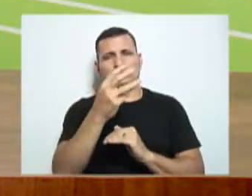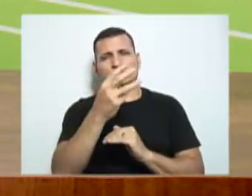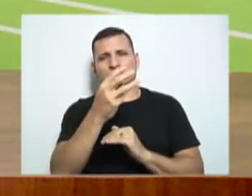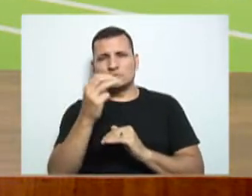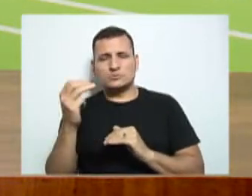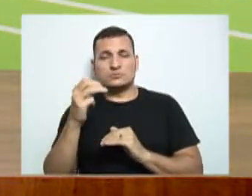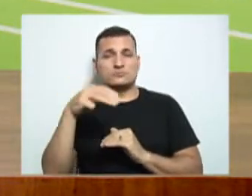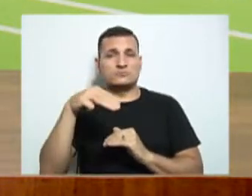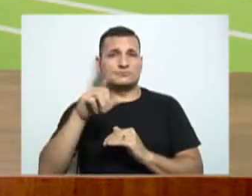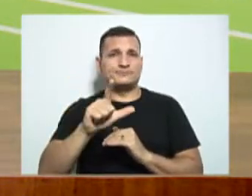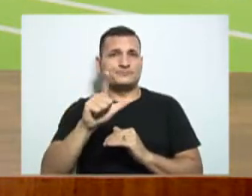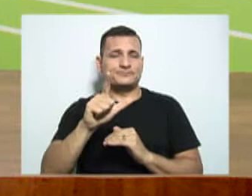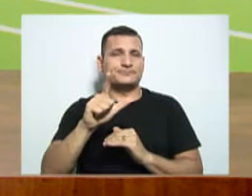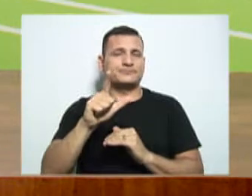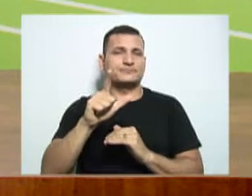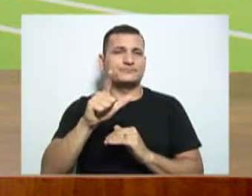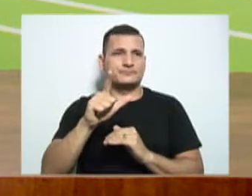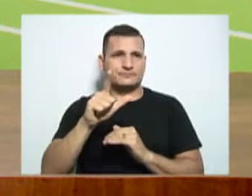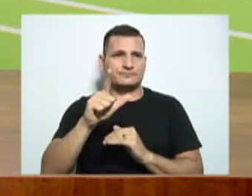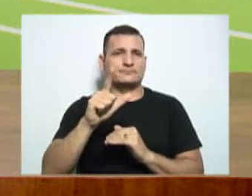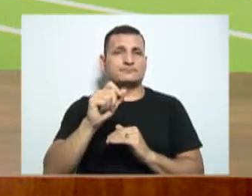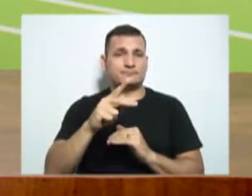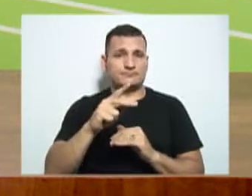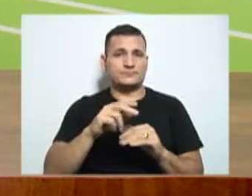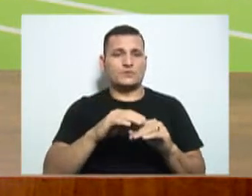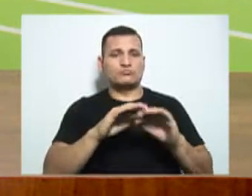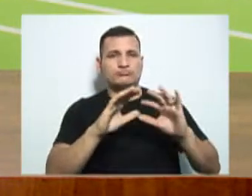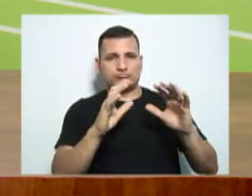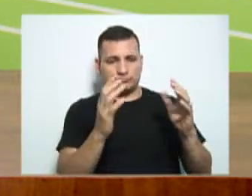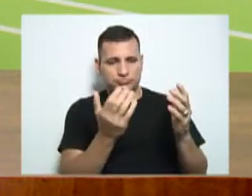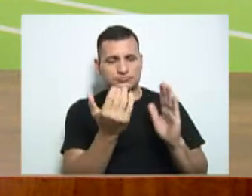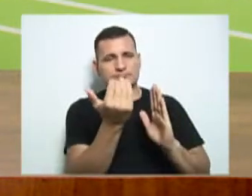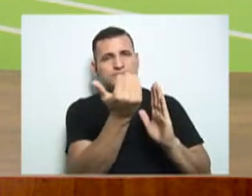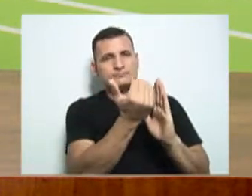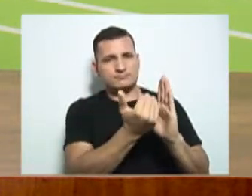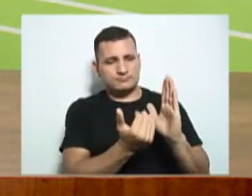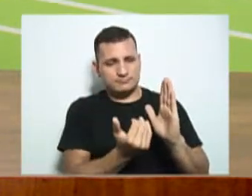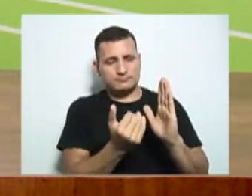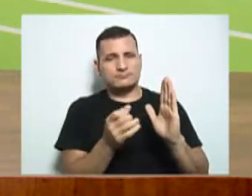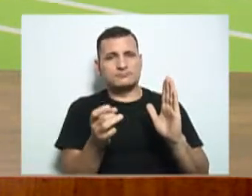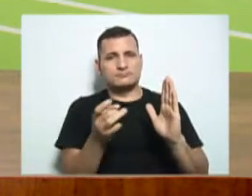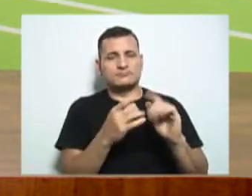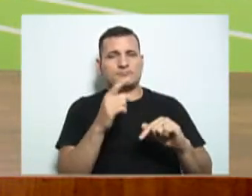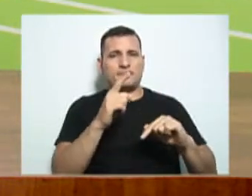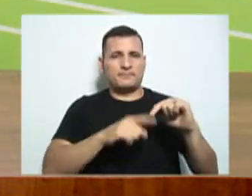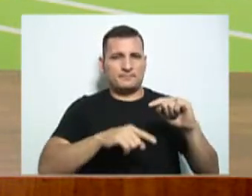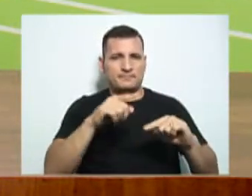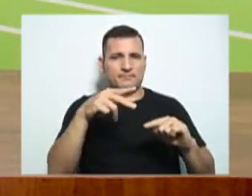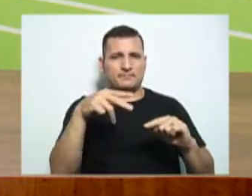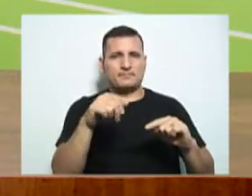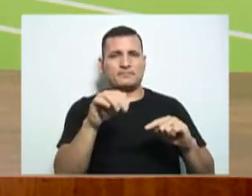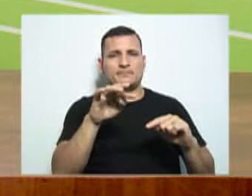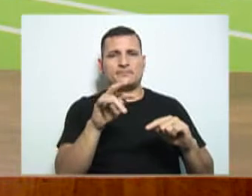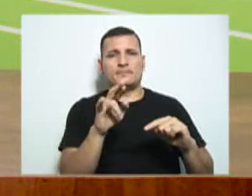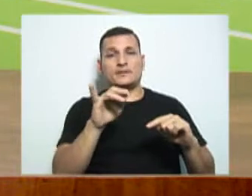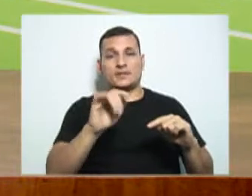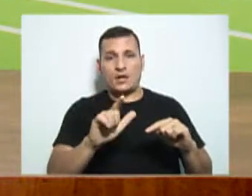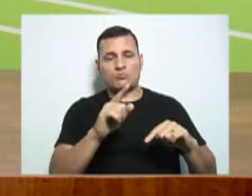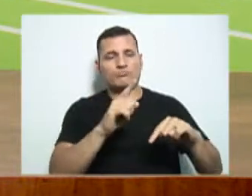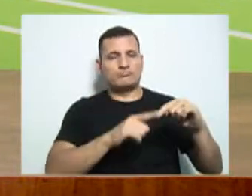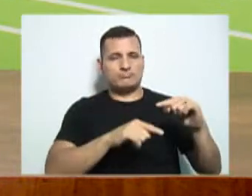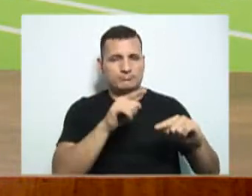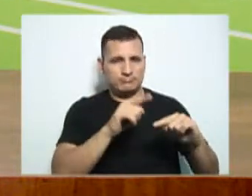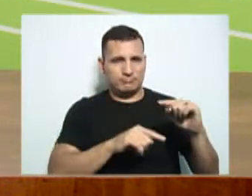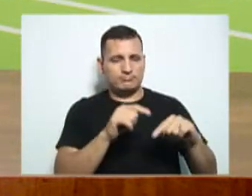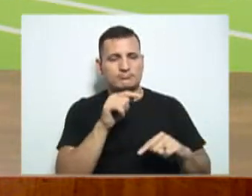ml. Ok, bom, está pronto os meus materiais que eu vou